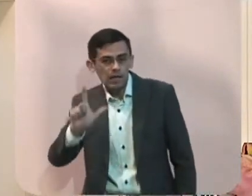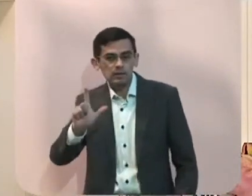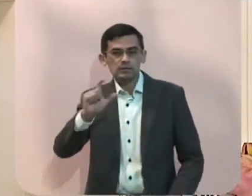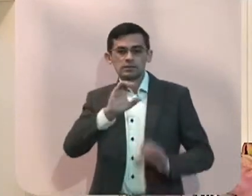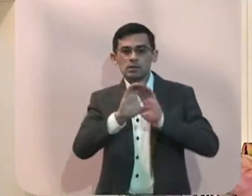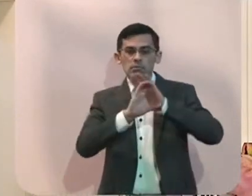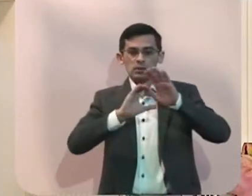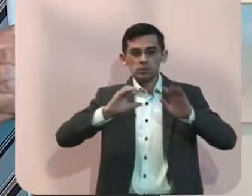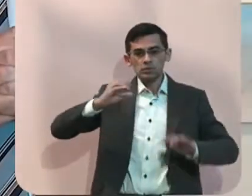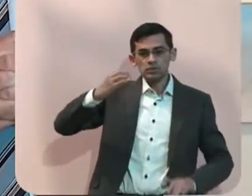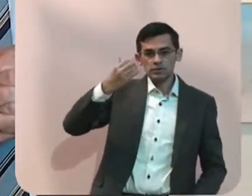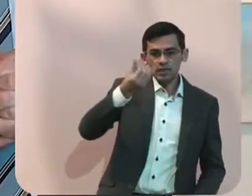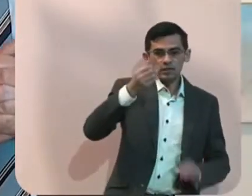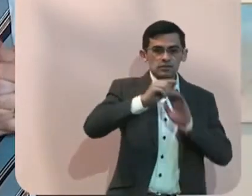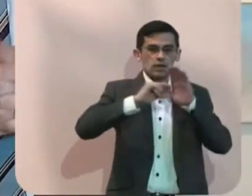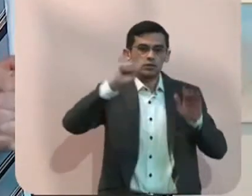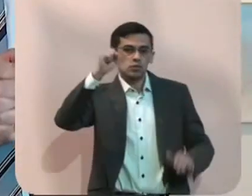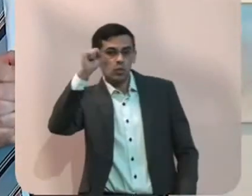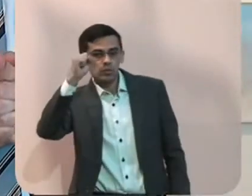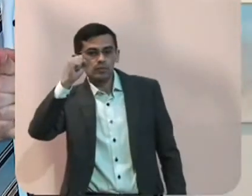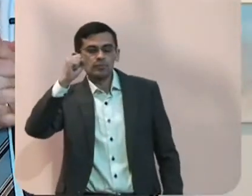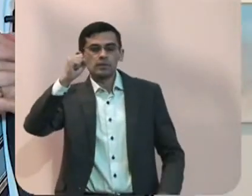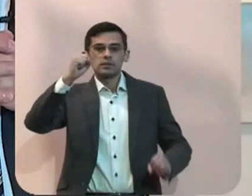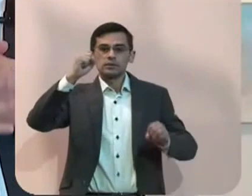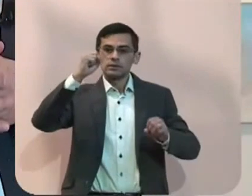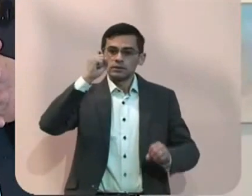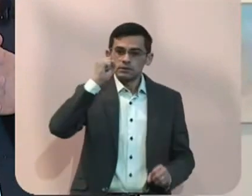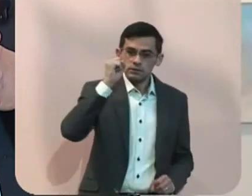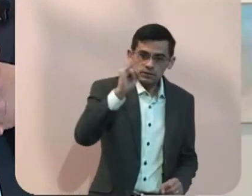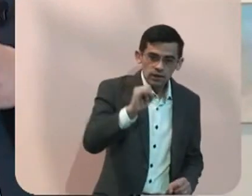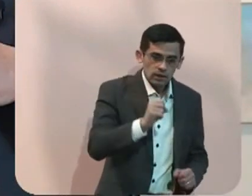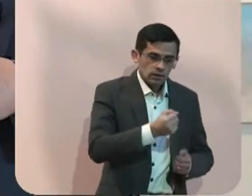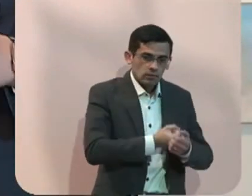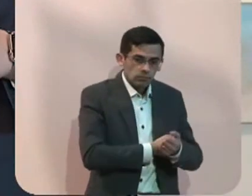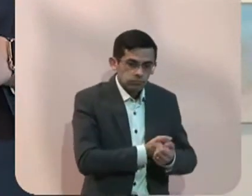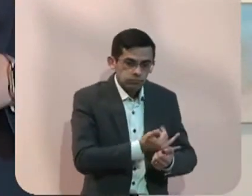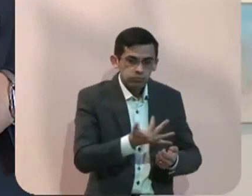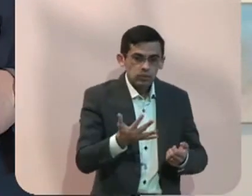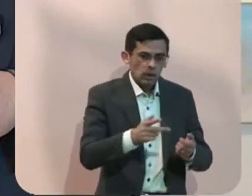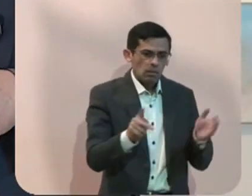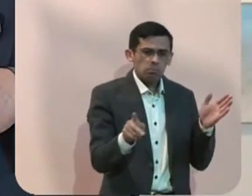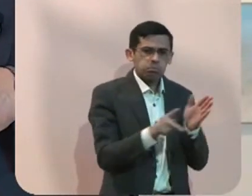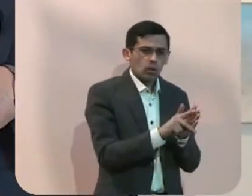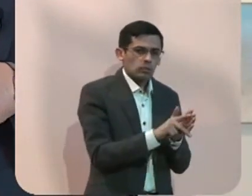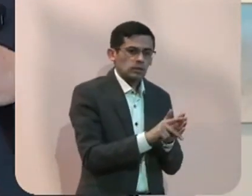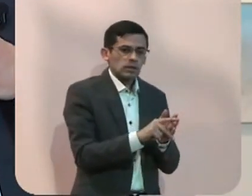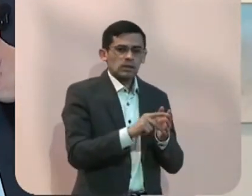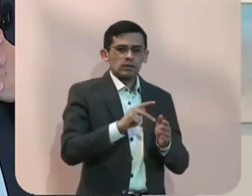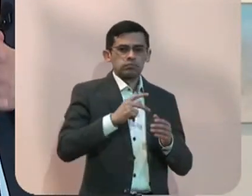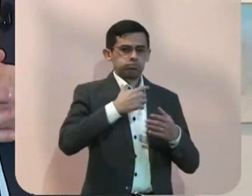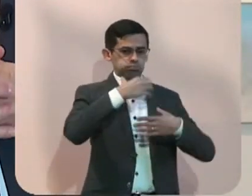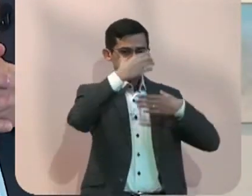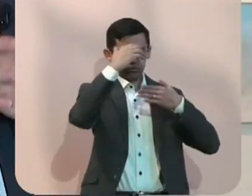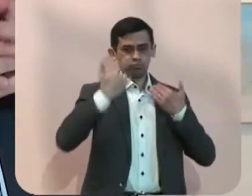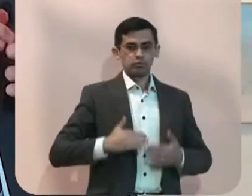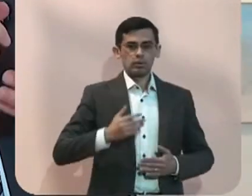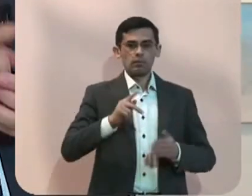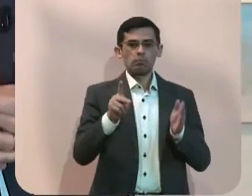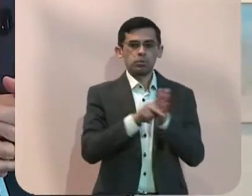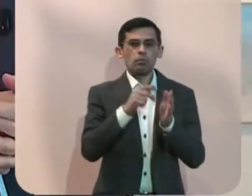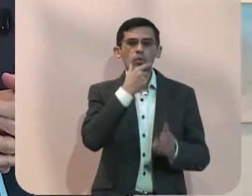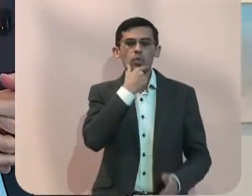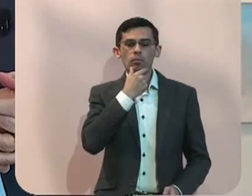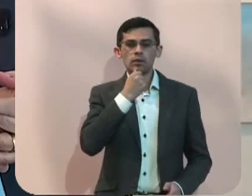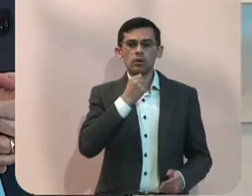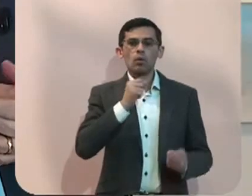6:8, se plantar no terreno da sua natureza humana, desse terreno colherá